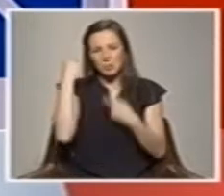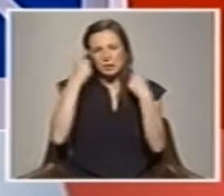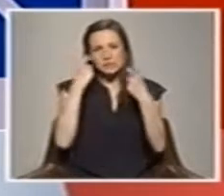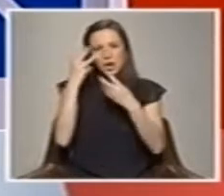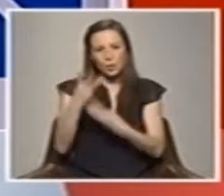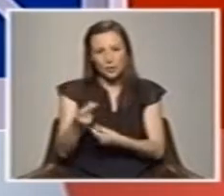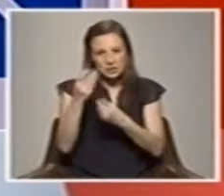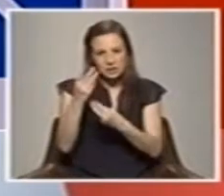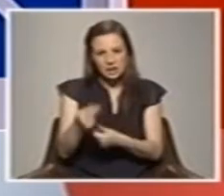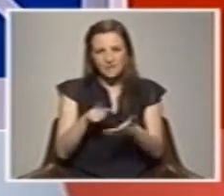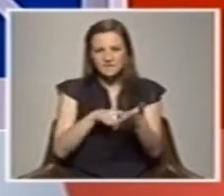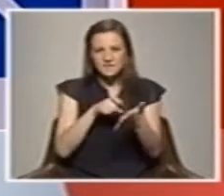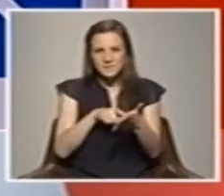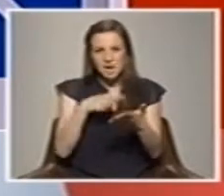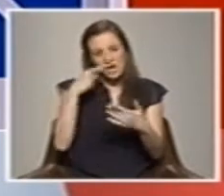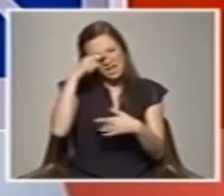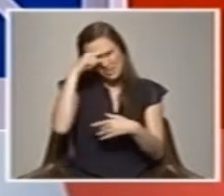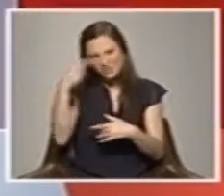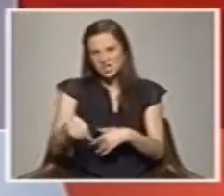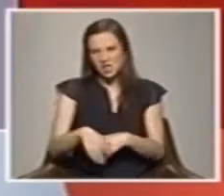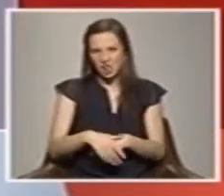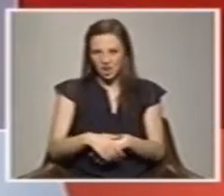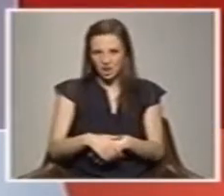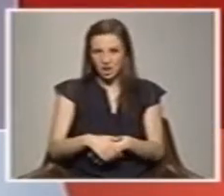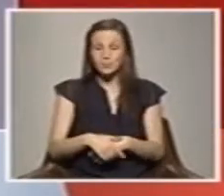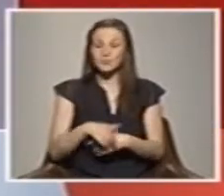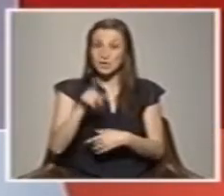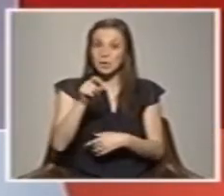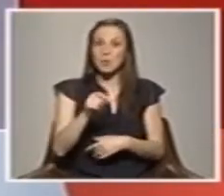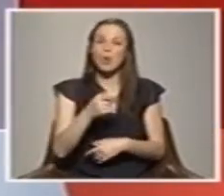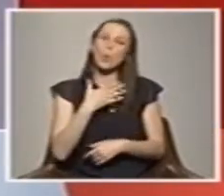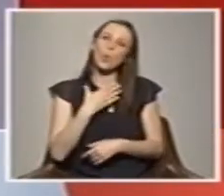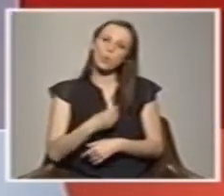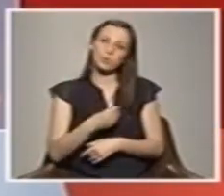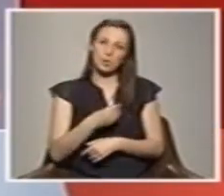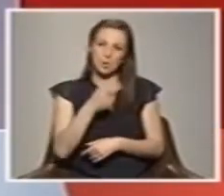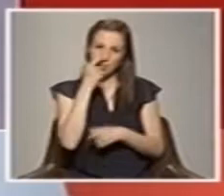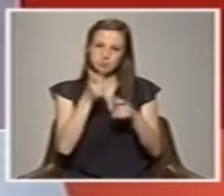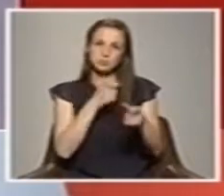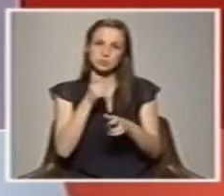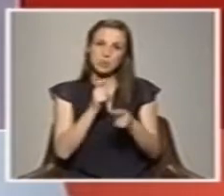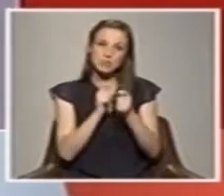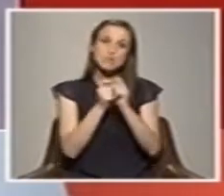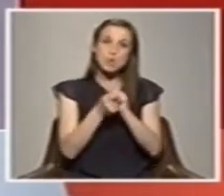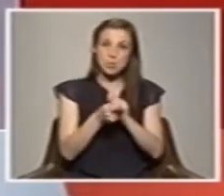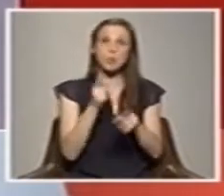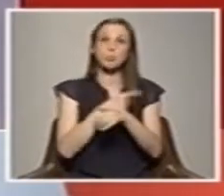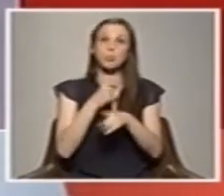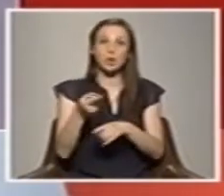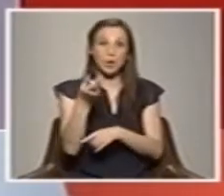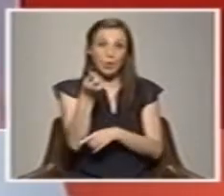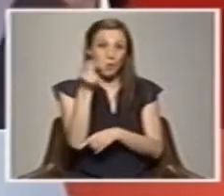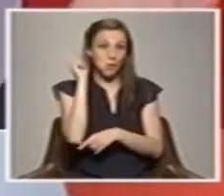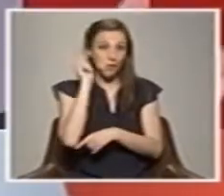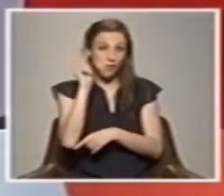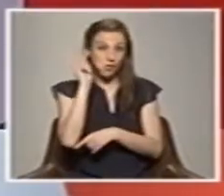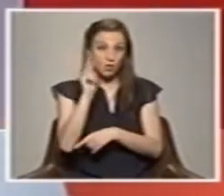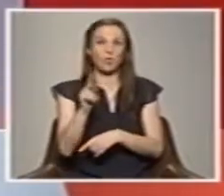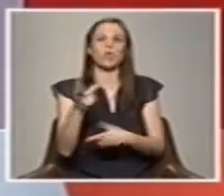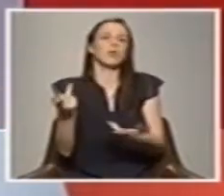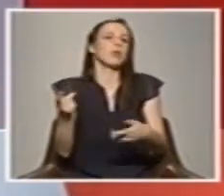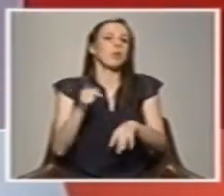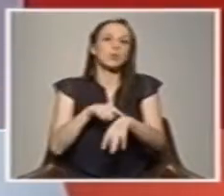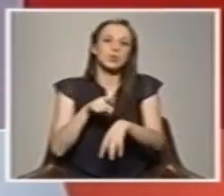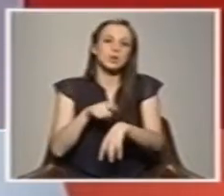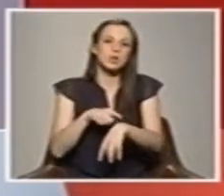sim, necessidades. E tem a ver, e as pessoas também, o gosto das pessoas também varia consoante o preço e consoante o tempo,